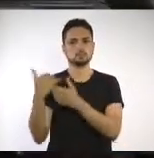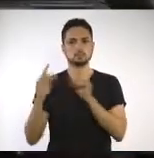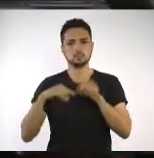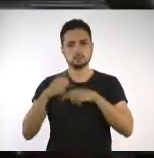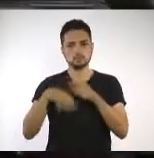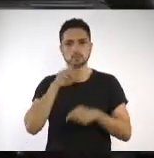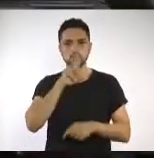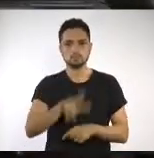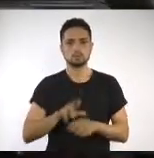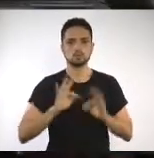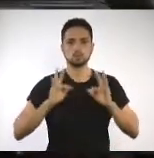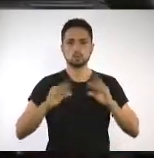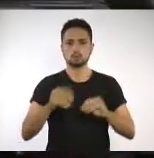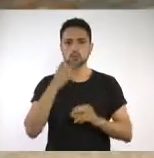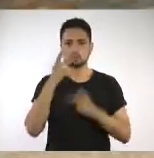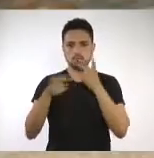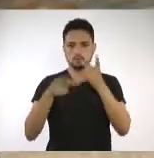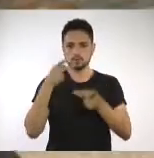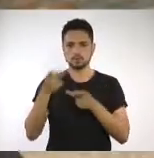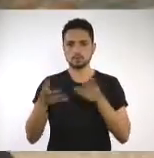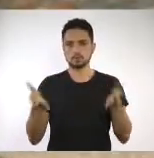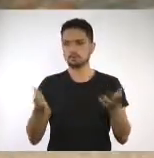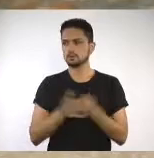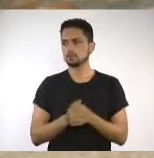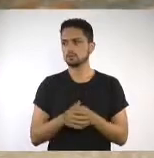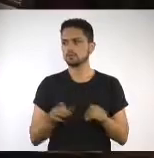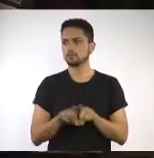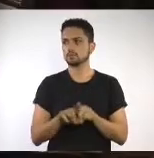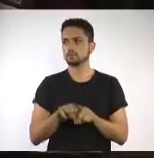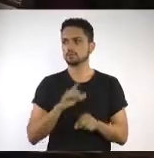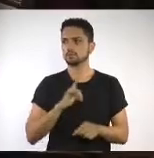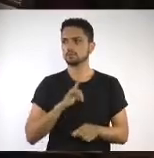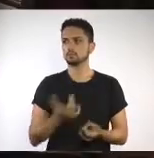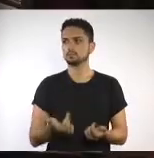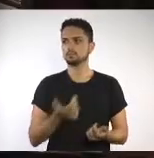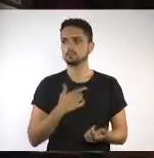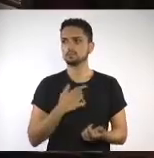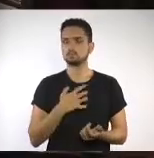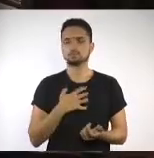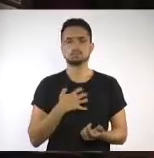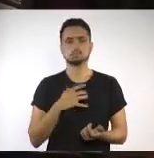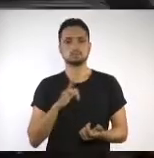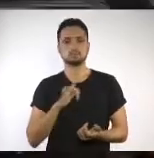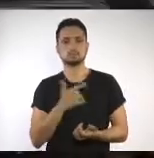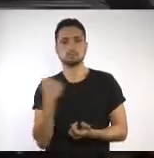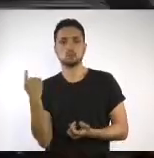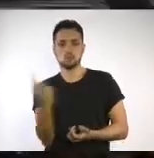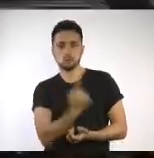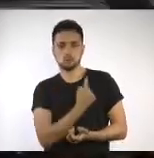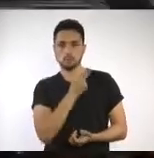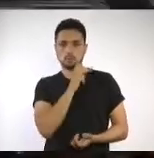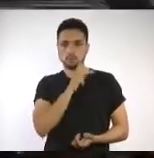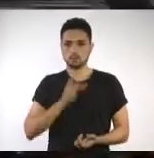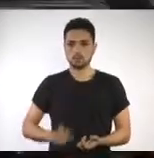Vai todo mundo falar do meu presidente ali? Do nosso presidente, ele é presidente do Brasil, presidente de todos nós.